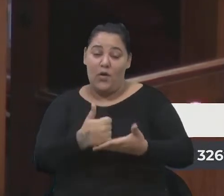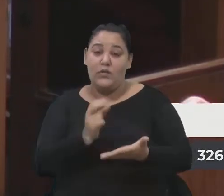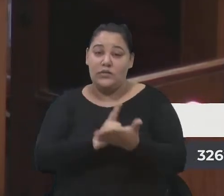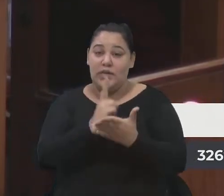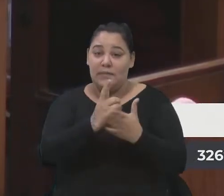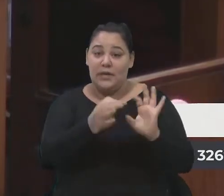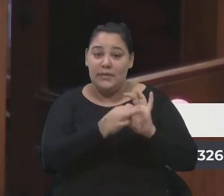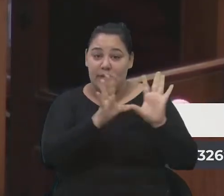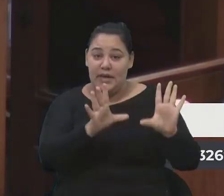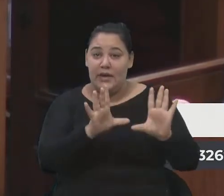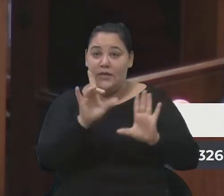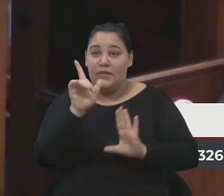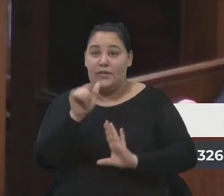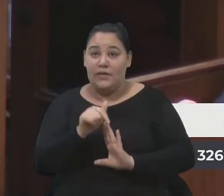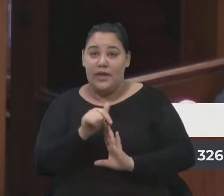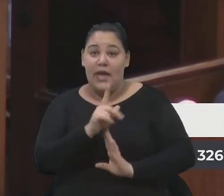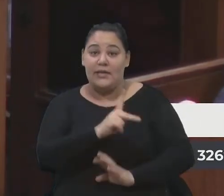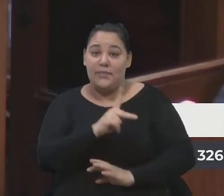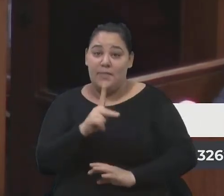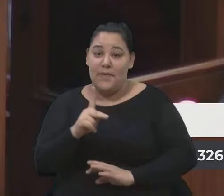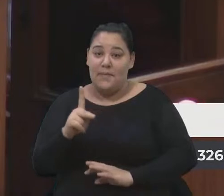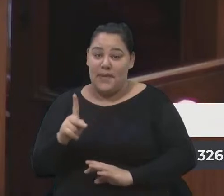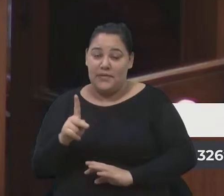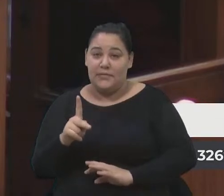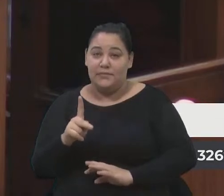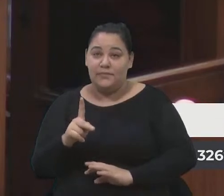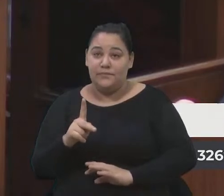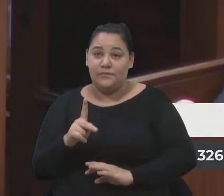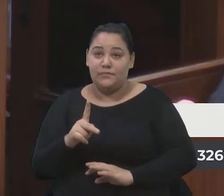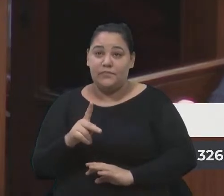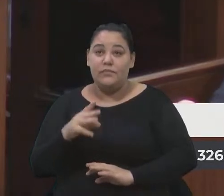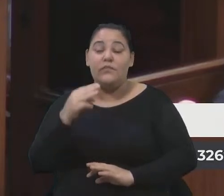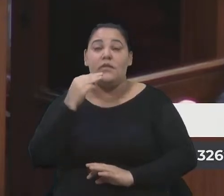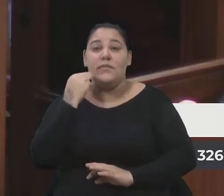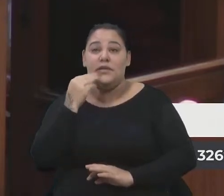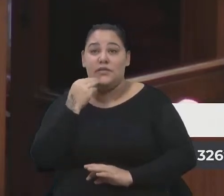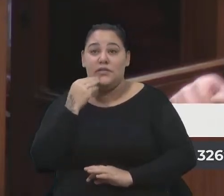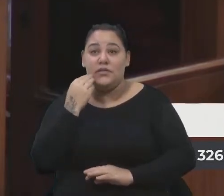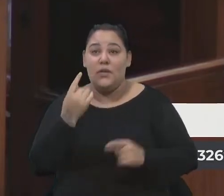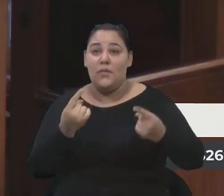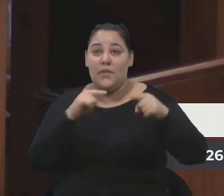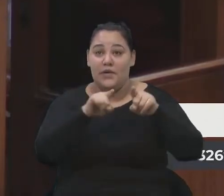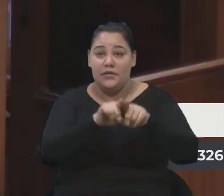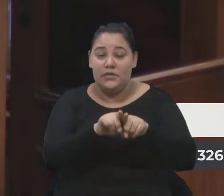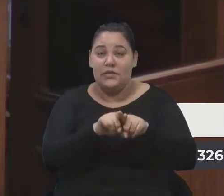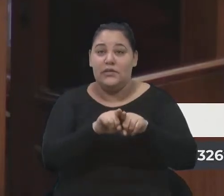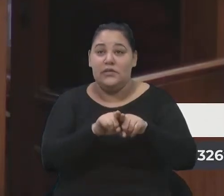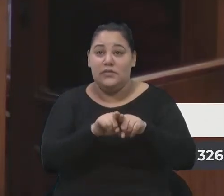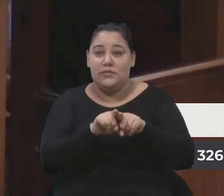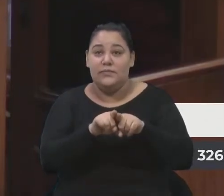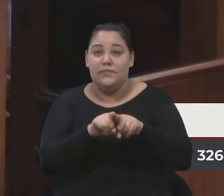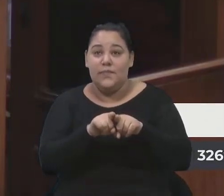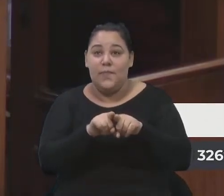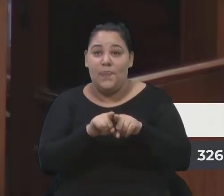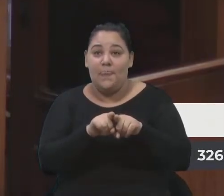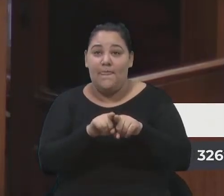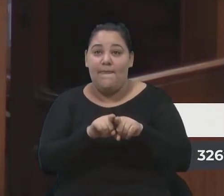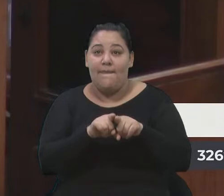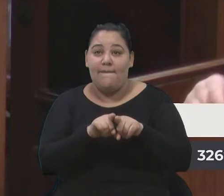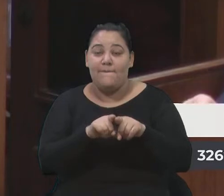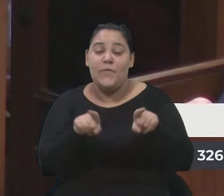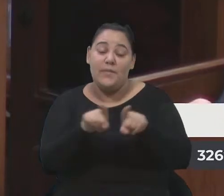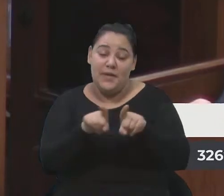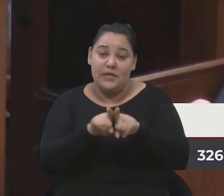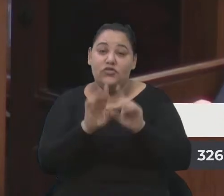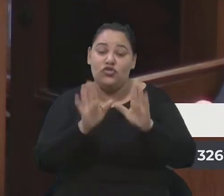são as concessões e as PPPs. E querida Marisol, aqui, parceira, né, das concessões, que estão